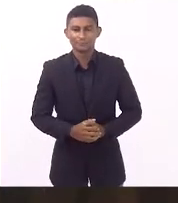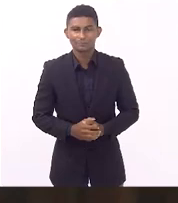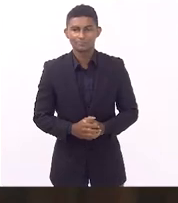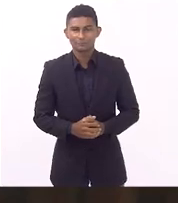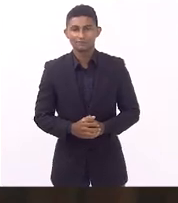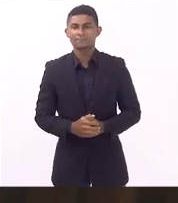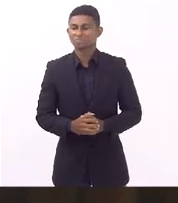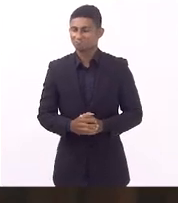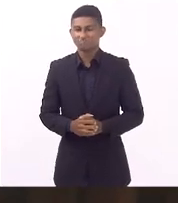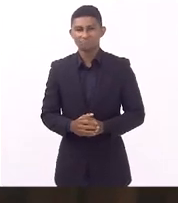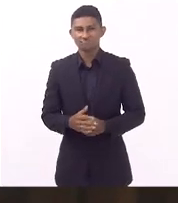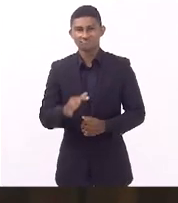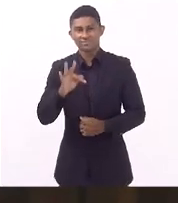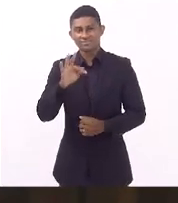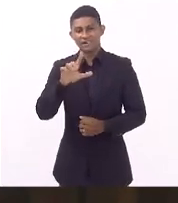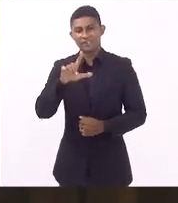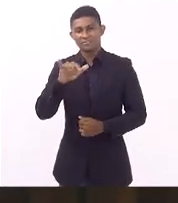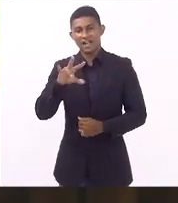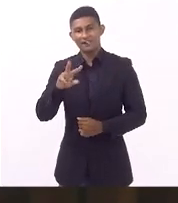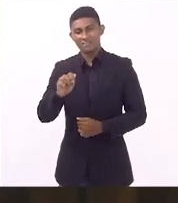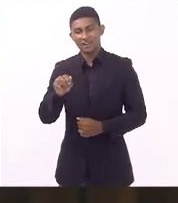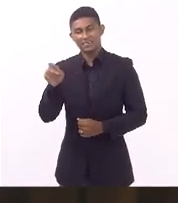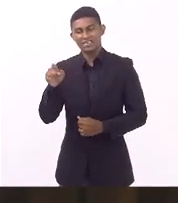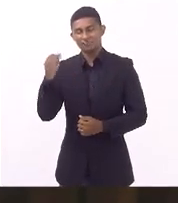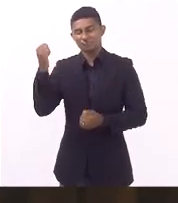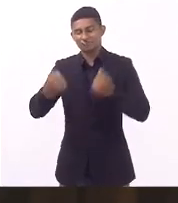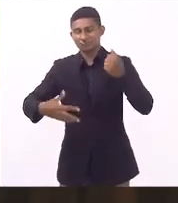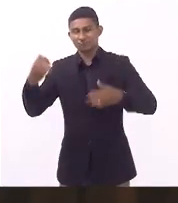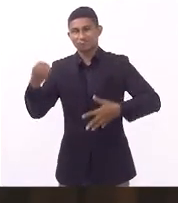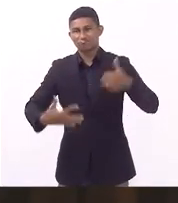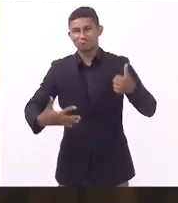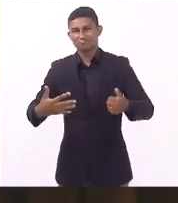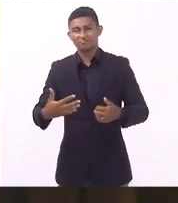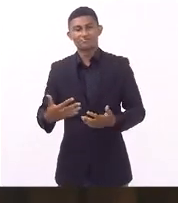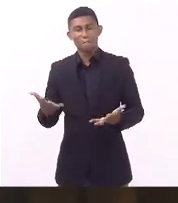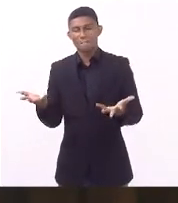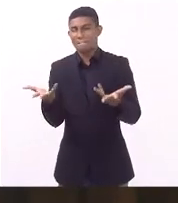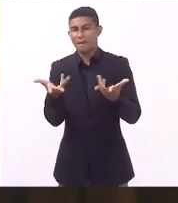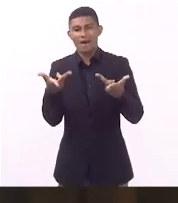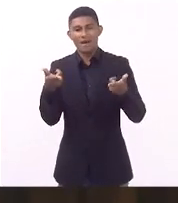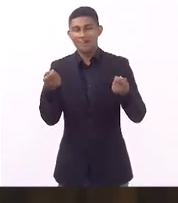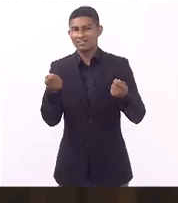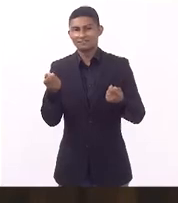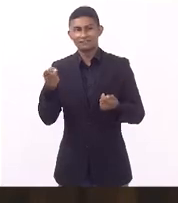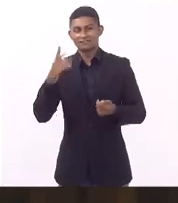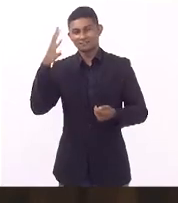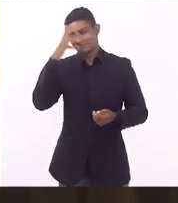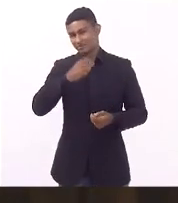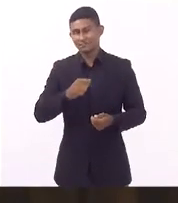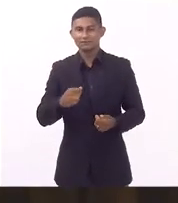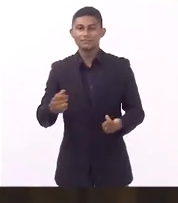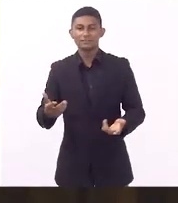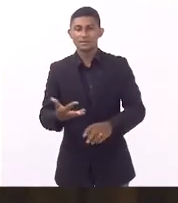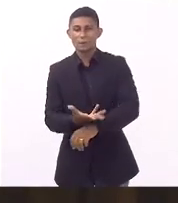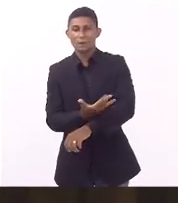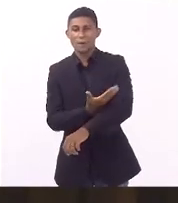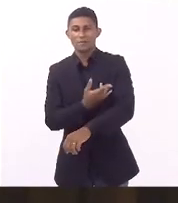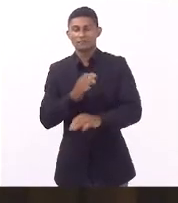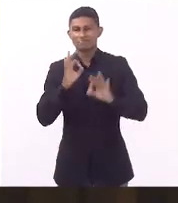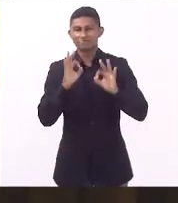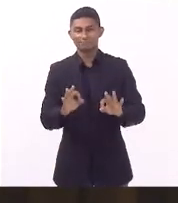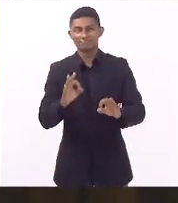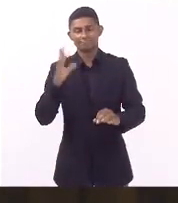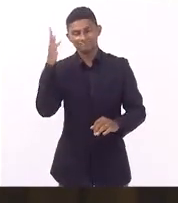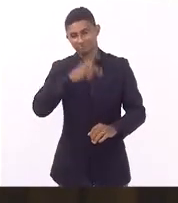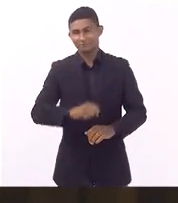Sempre maravilhosa, Flávia, né? Bom, eu passo sempre lindíssima também, muito emocionada. Muito